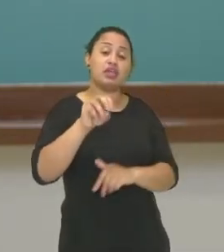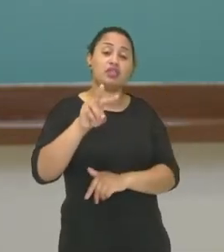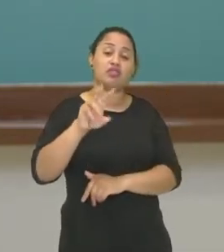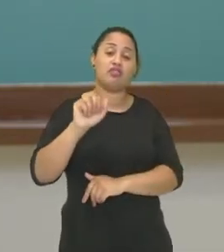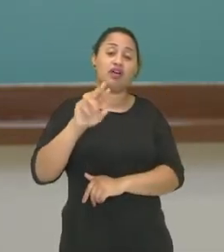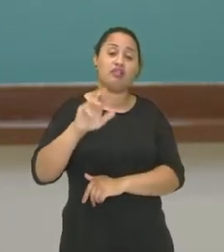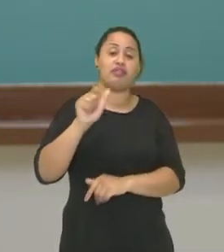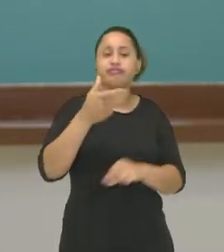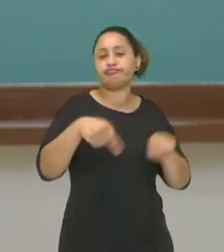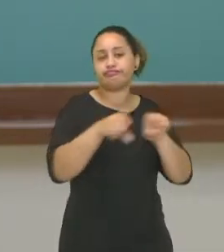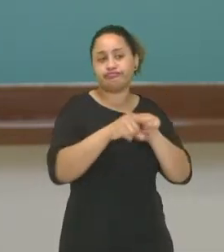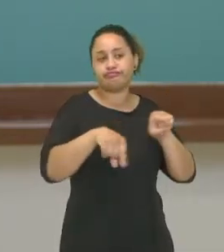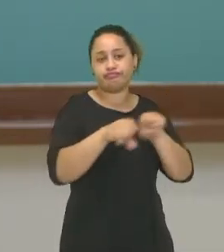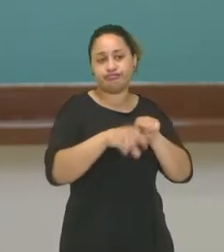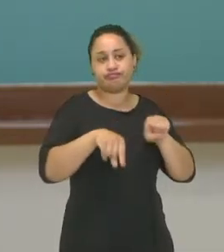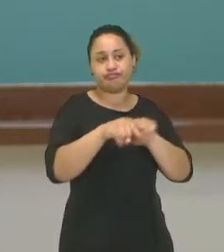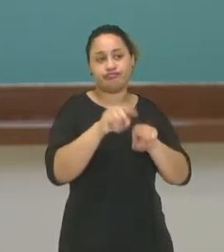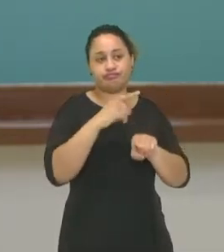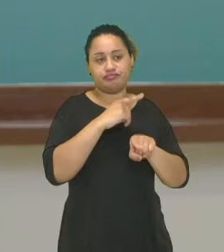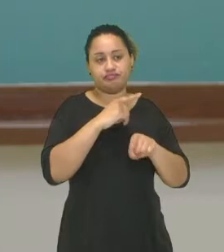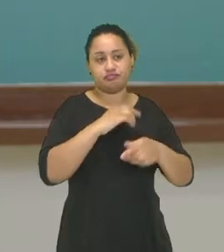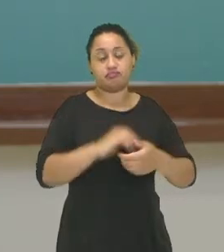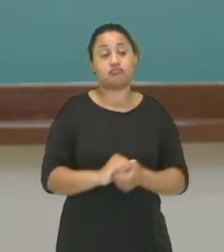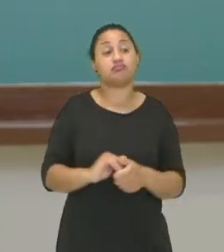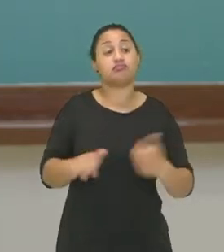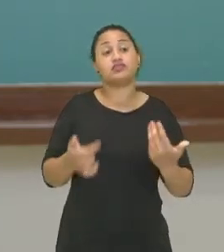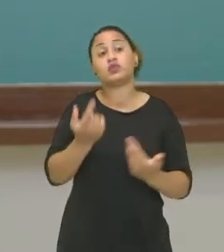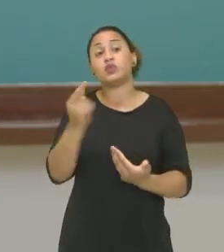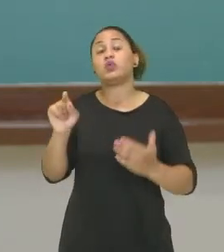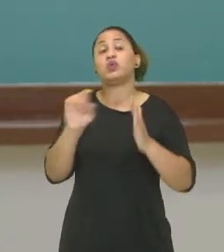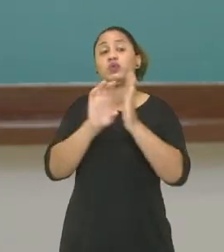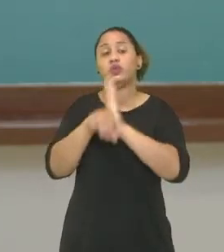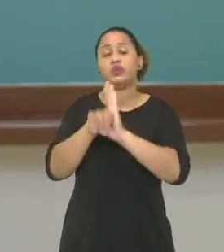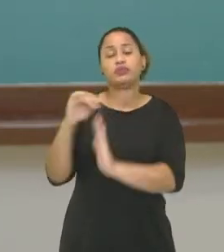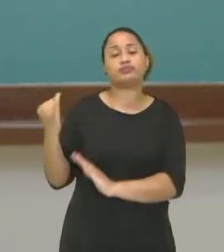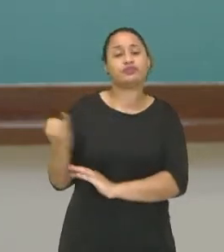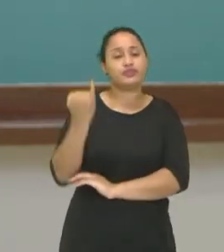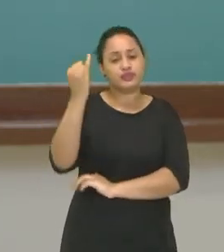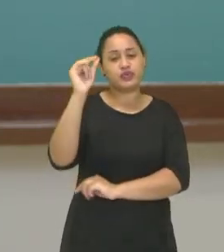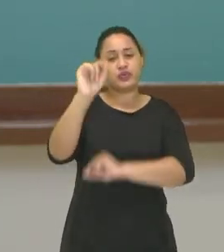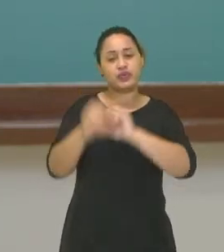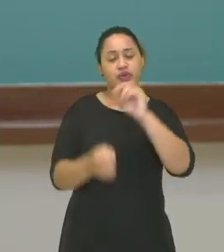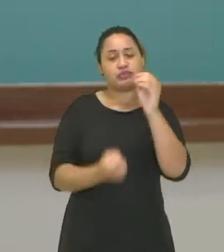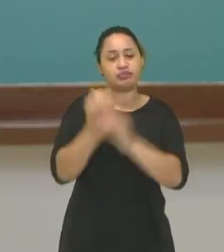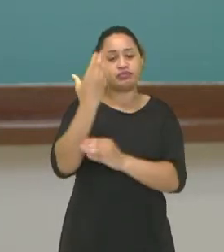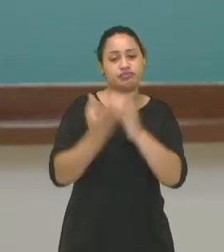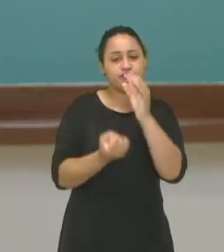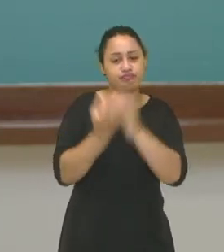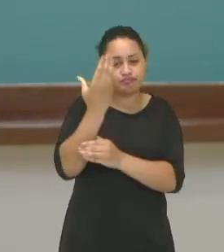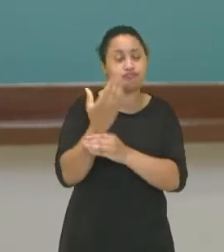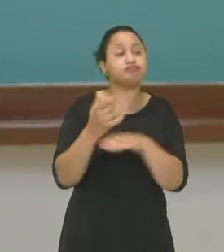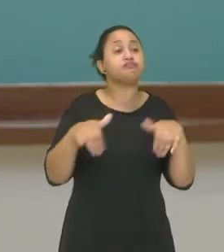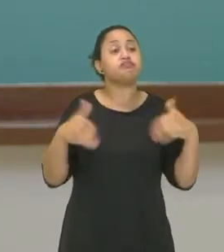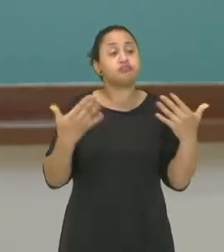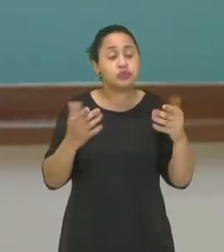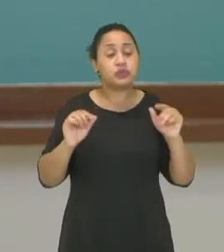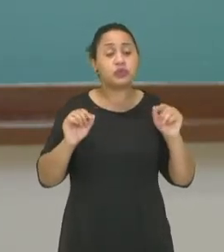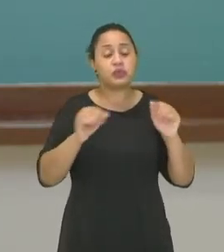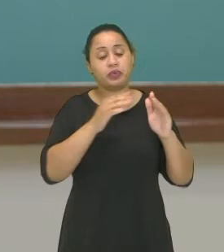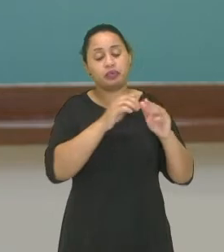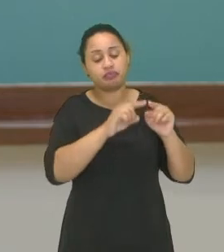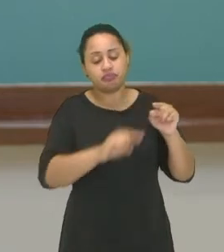tá? Aí, um outro conceito importantíssimo também, produtividade, tá? Então, quando a gente fala em